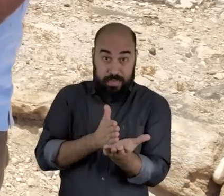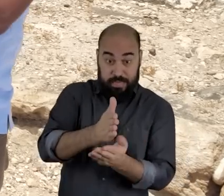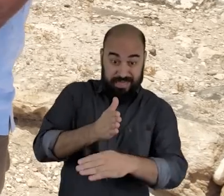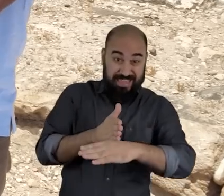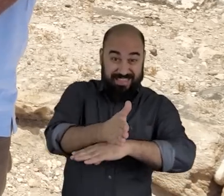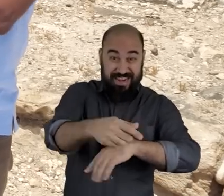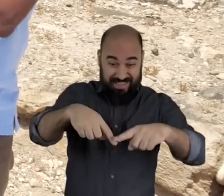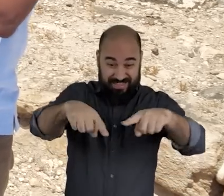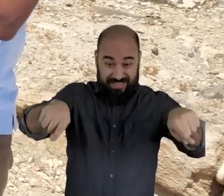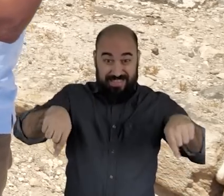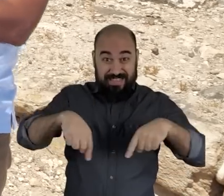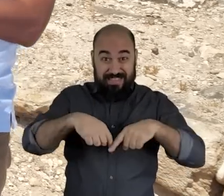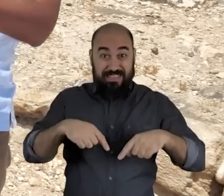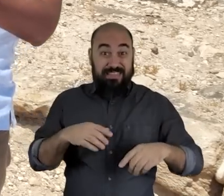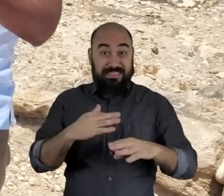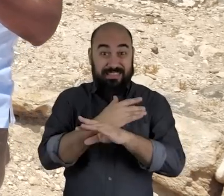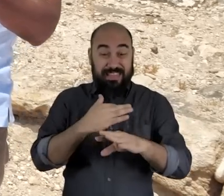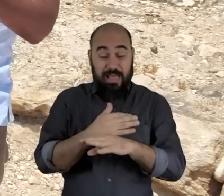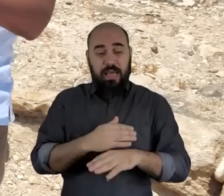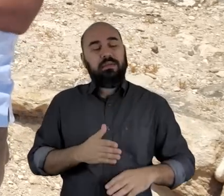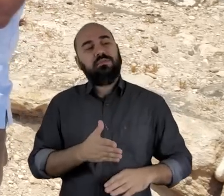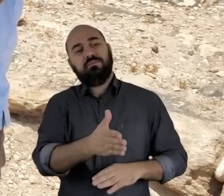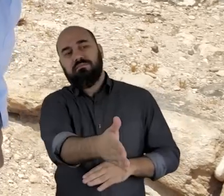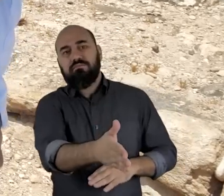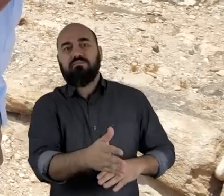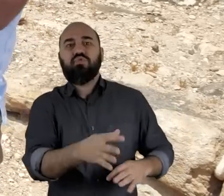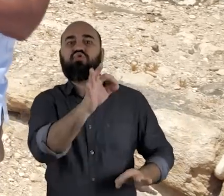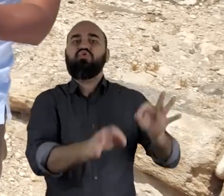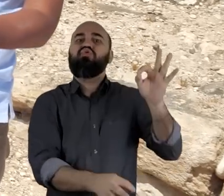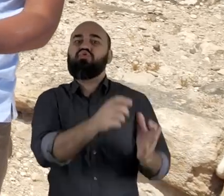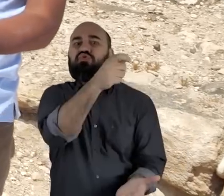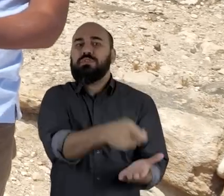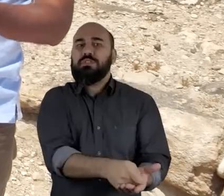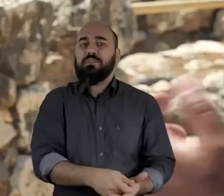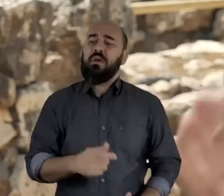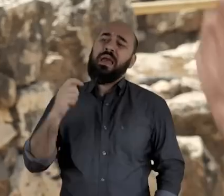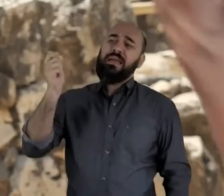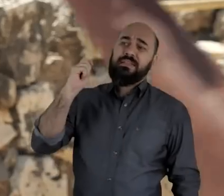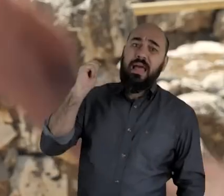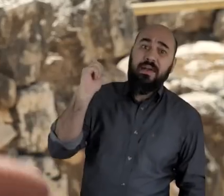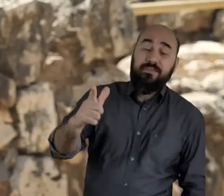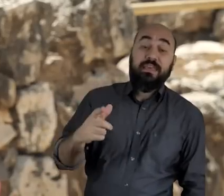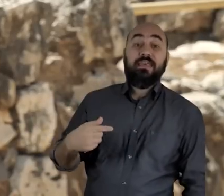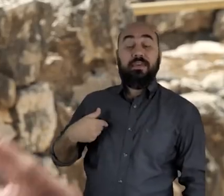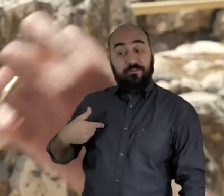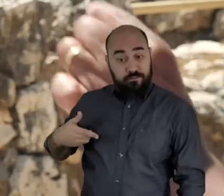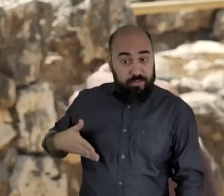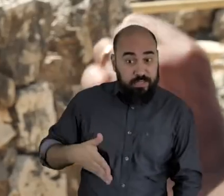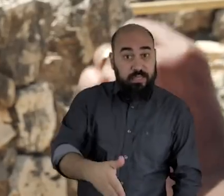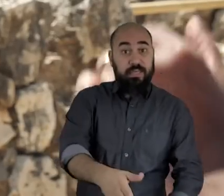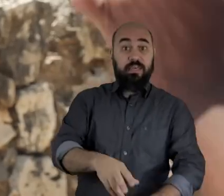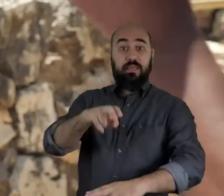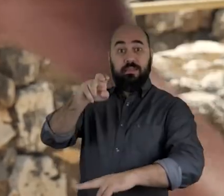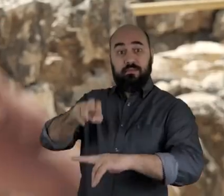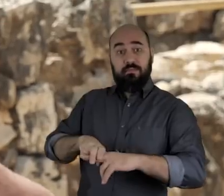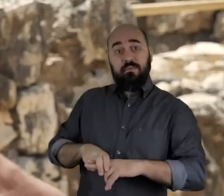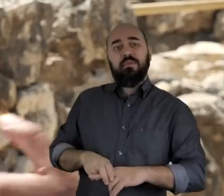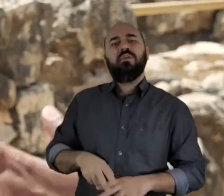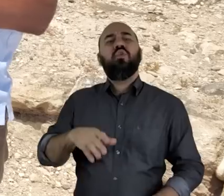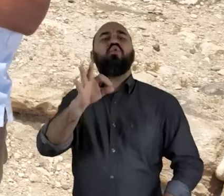porque realmente o juiz ficava aqui. Davi também vinha para a porta da cidade. O julgamento de Deus é descrito como estando